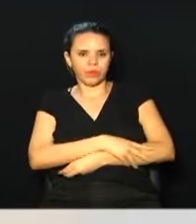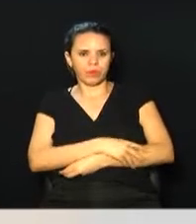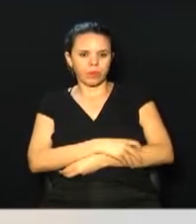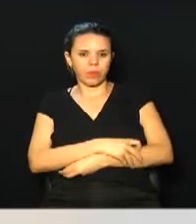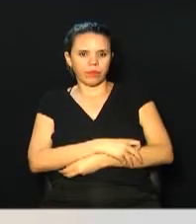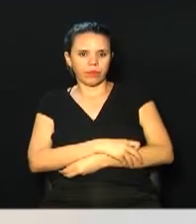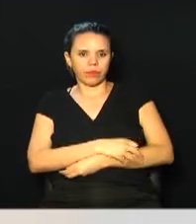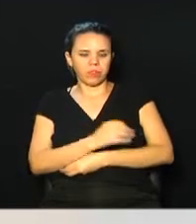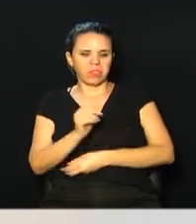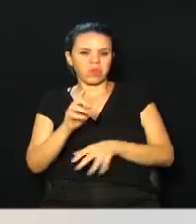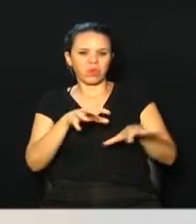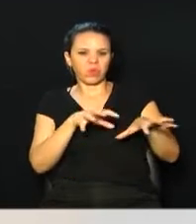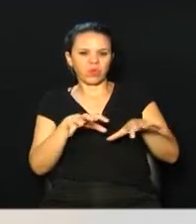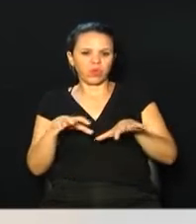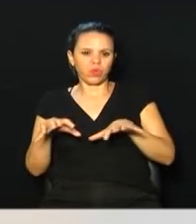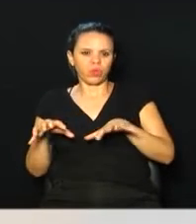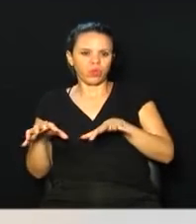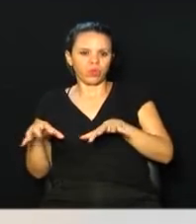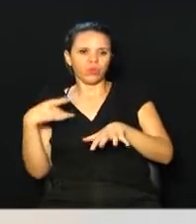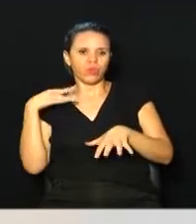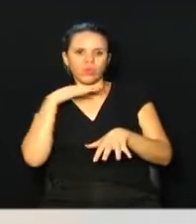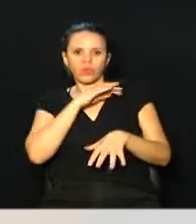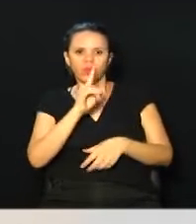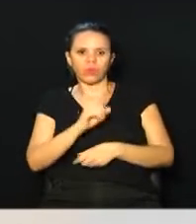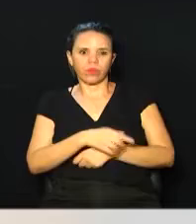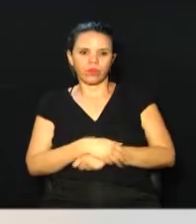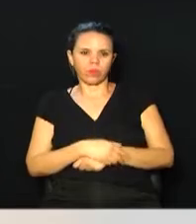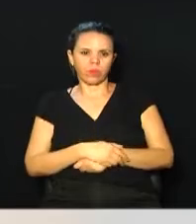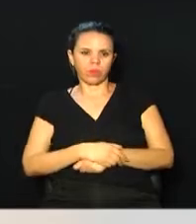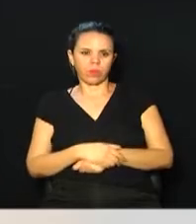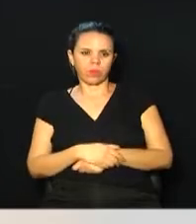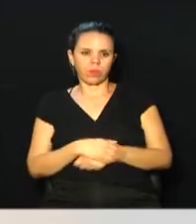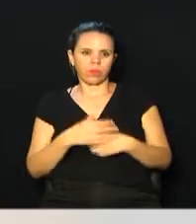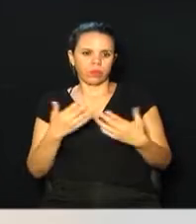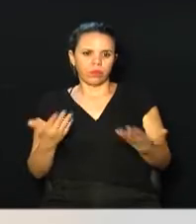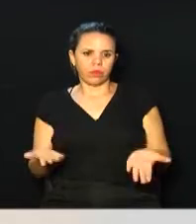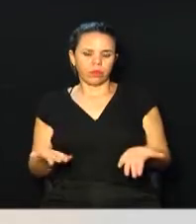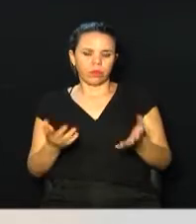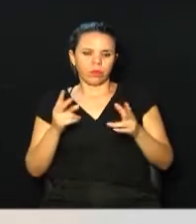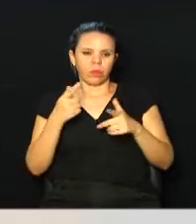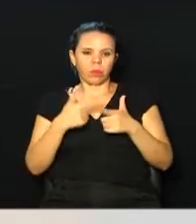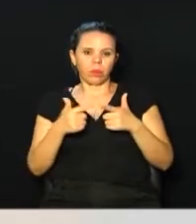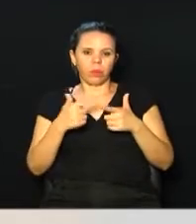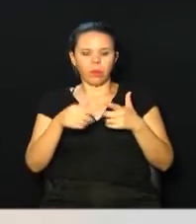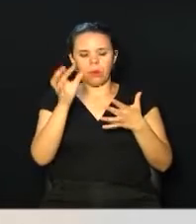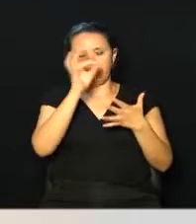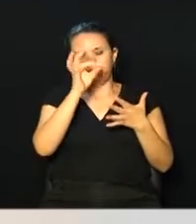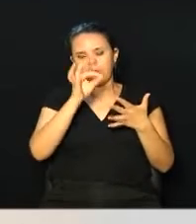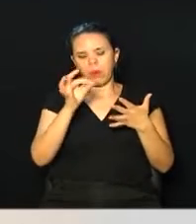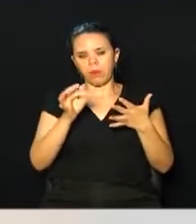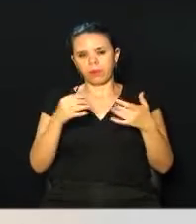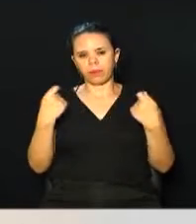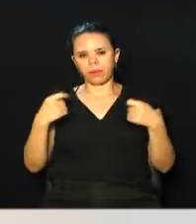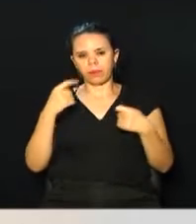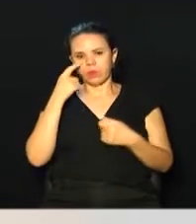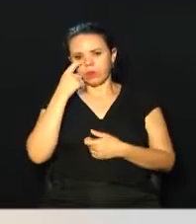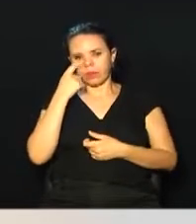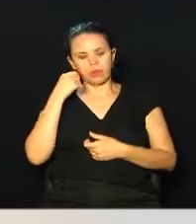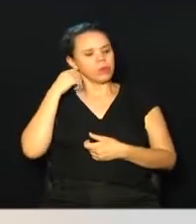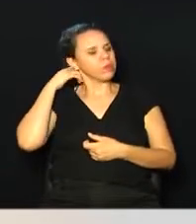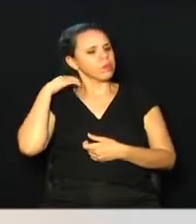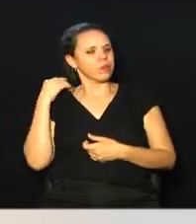não chove no verão. E essas questões todas, elas precisam